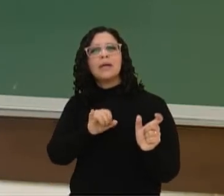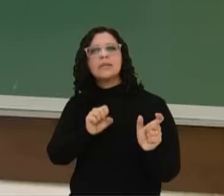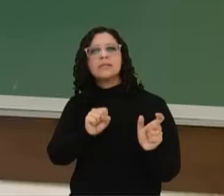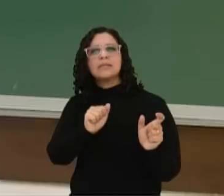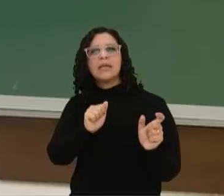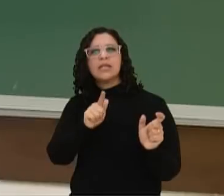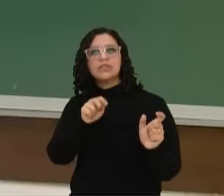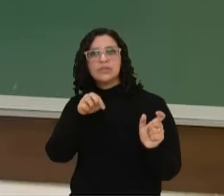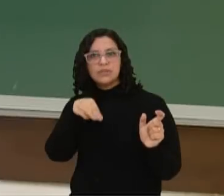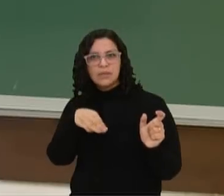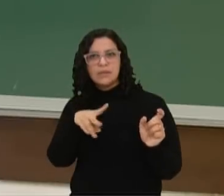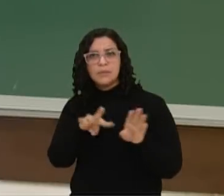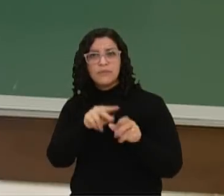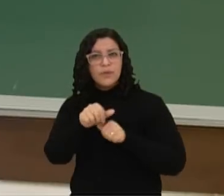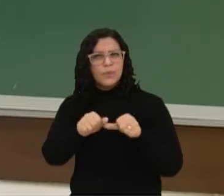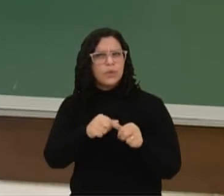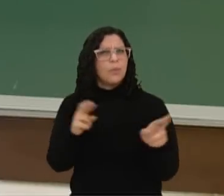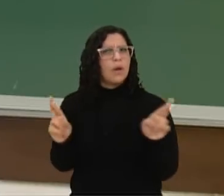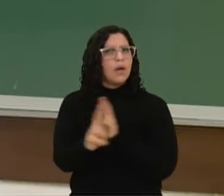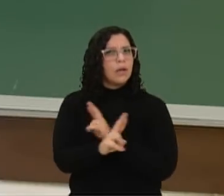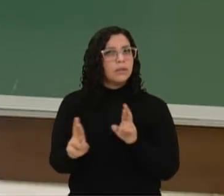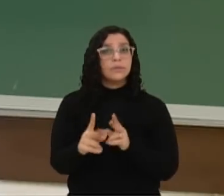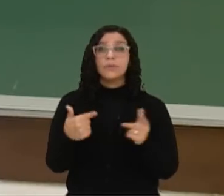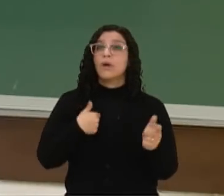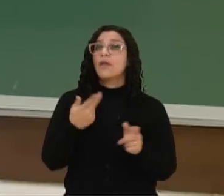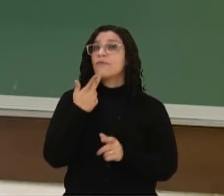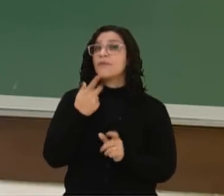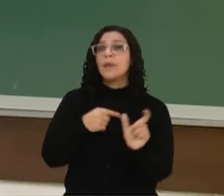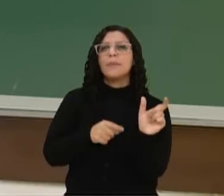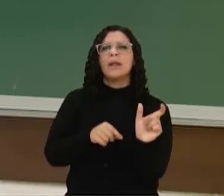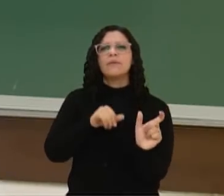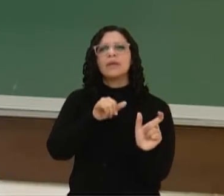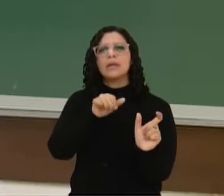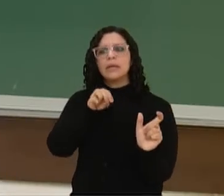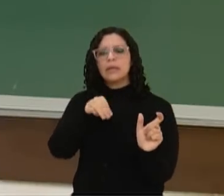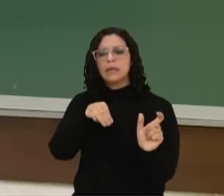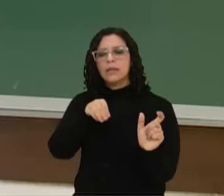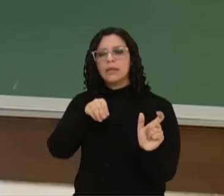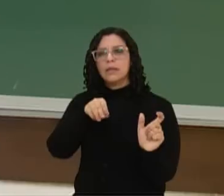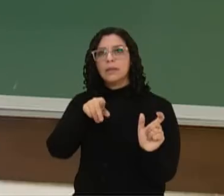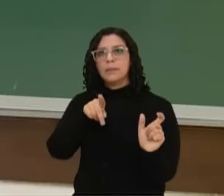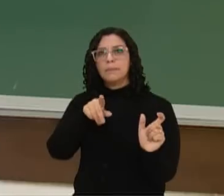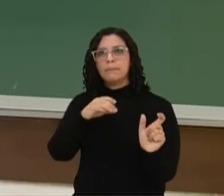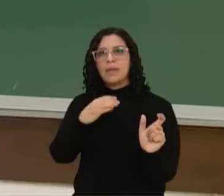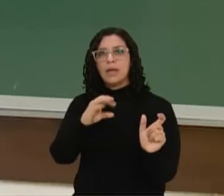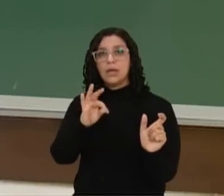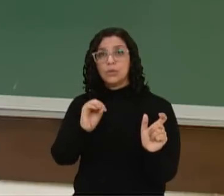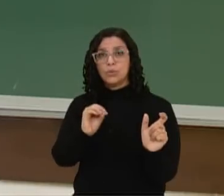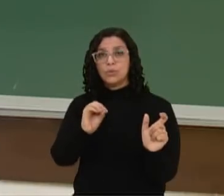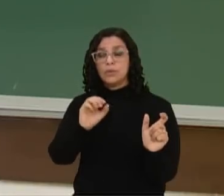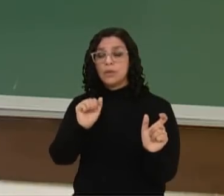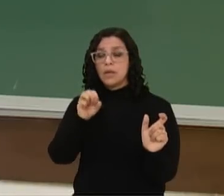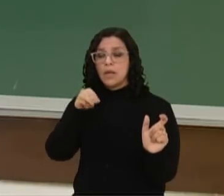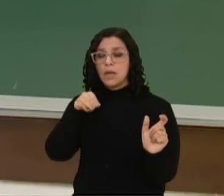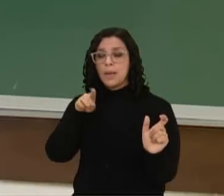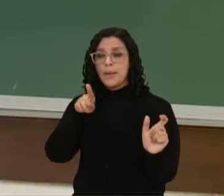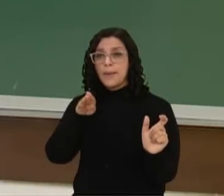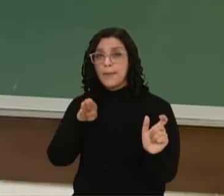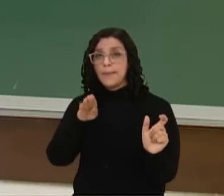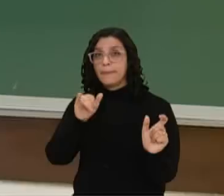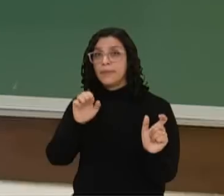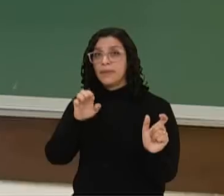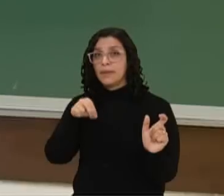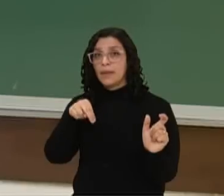isso se modifica a partir dessa relação? Gera o quê? O que a gente chama de impacto ambiental. O que